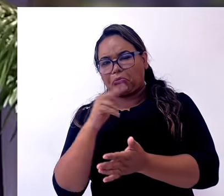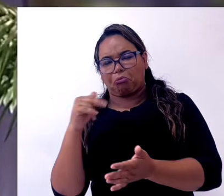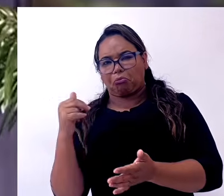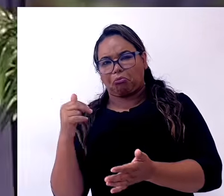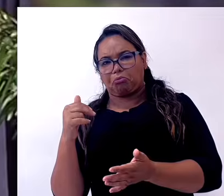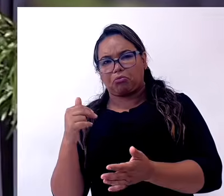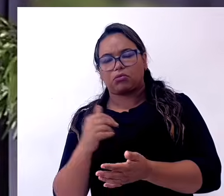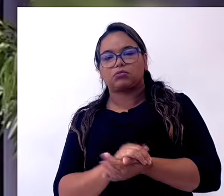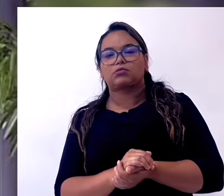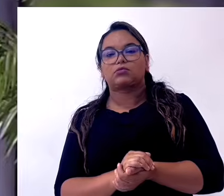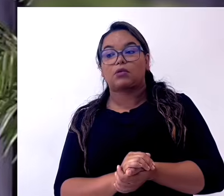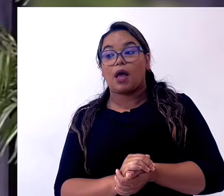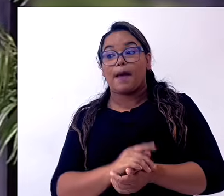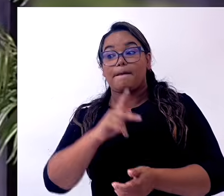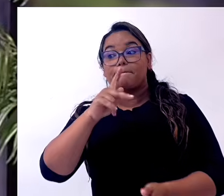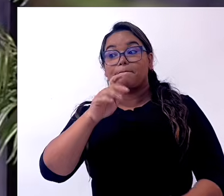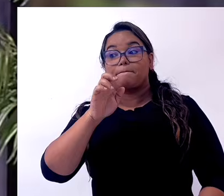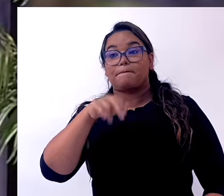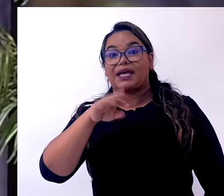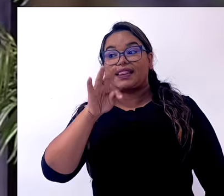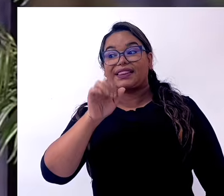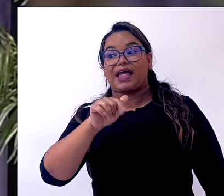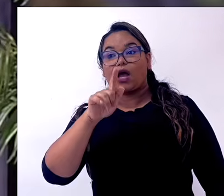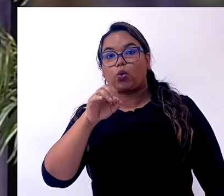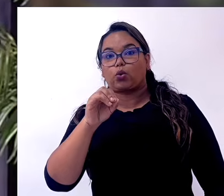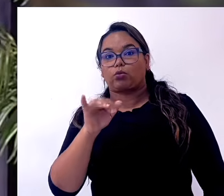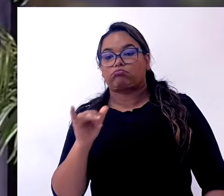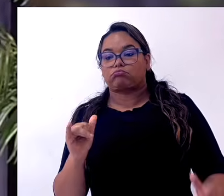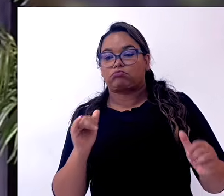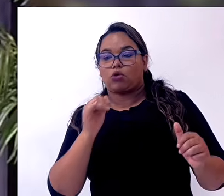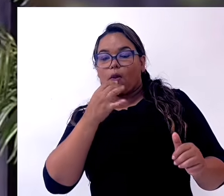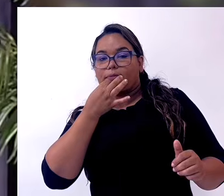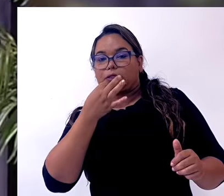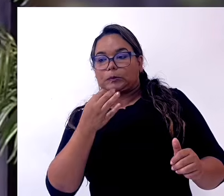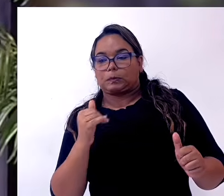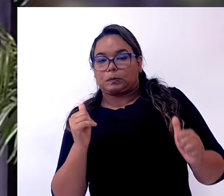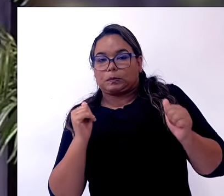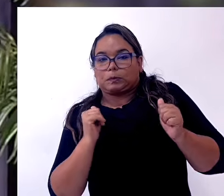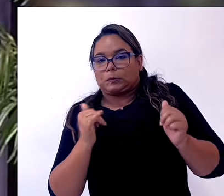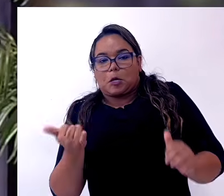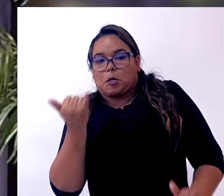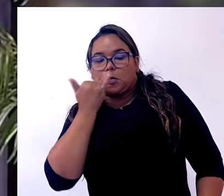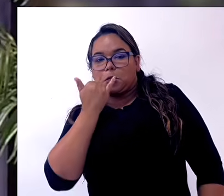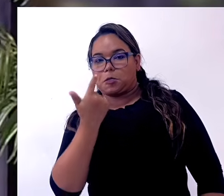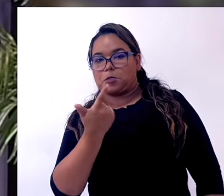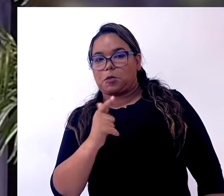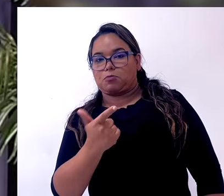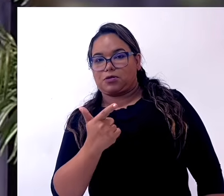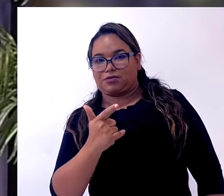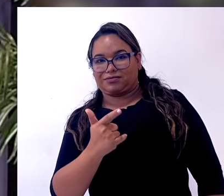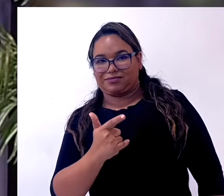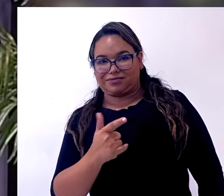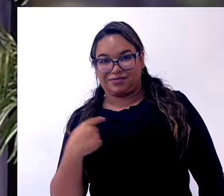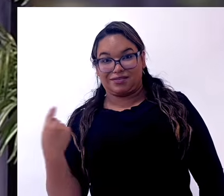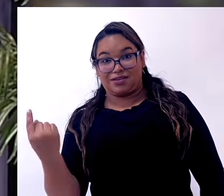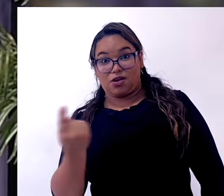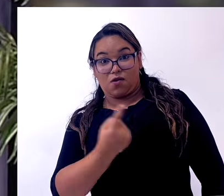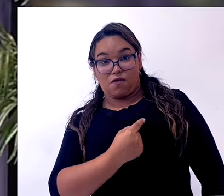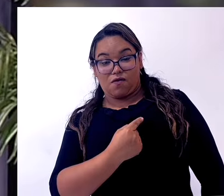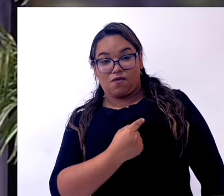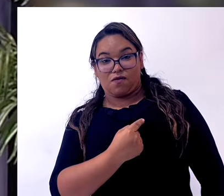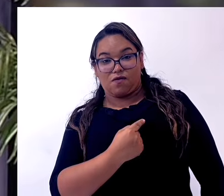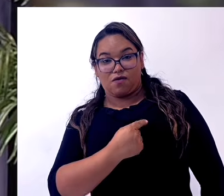vocês sabem que se você faz uma ligação de um celular, então você recebe a conta pela ligação do celular.